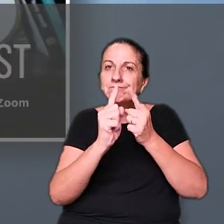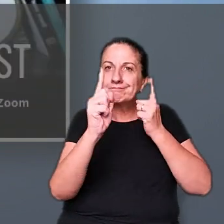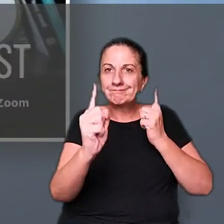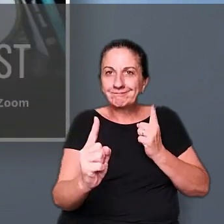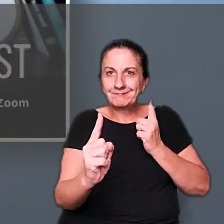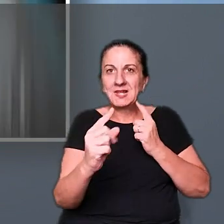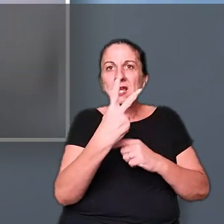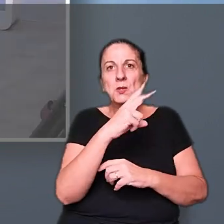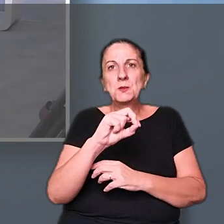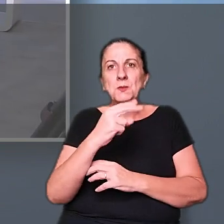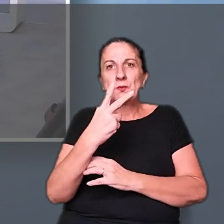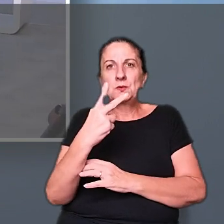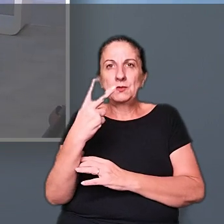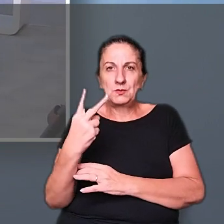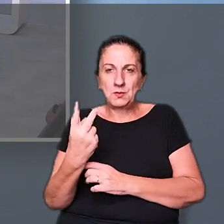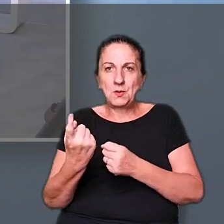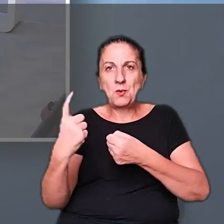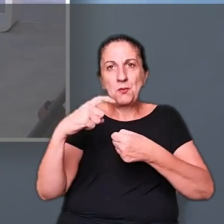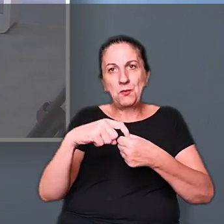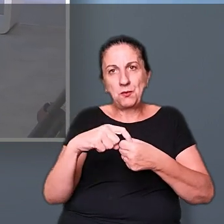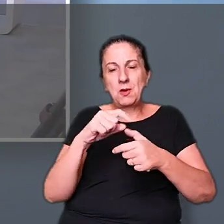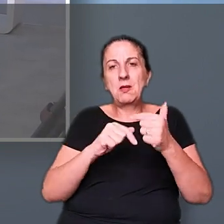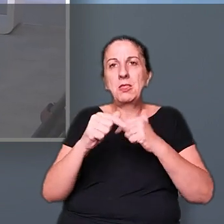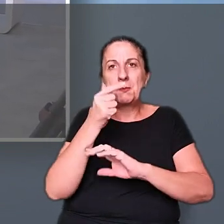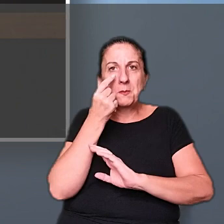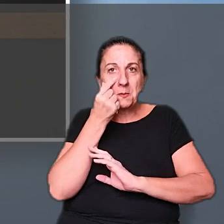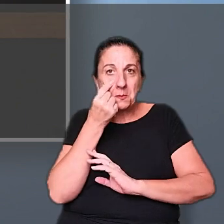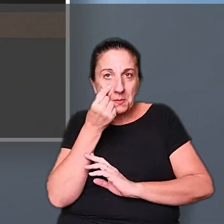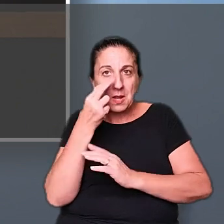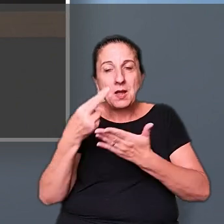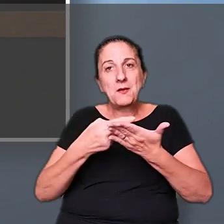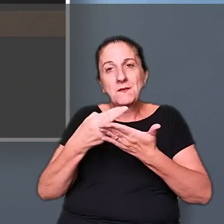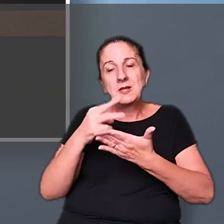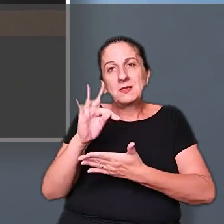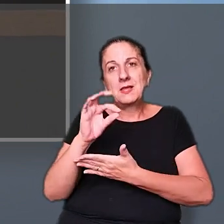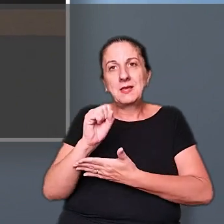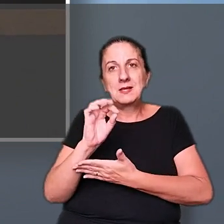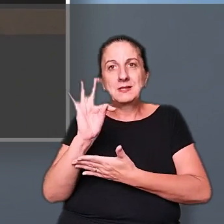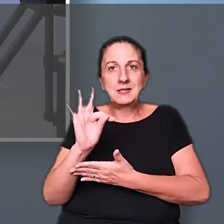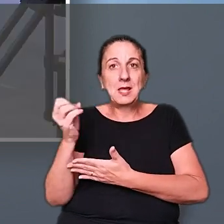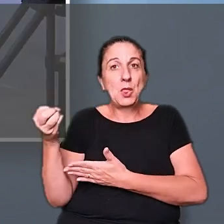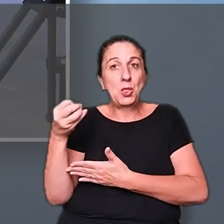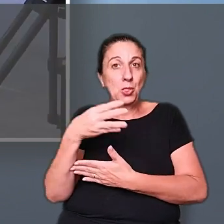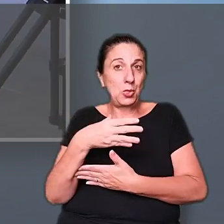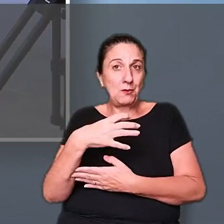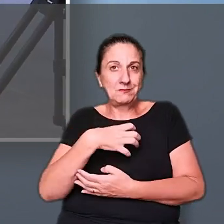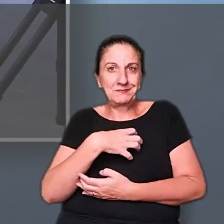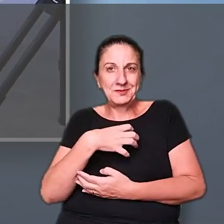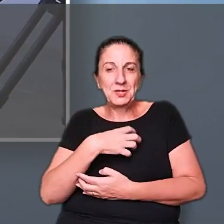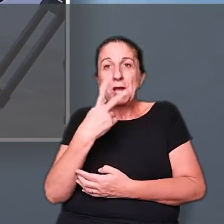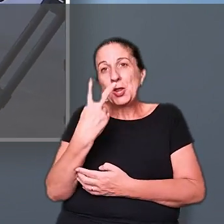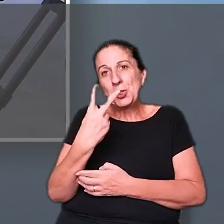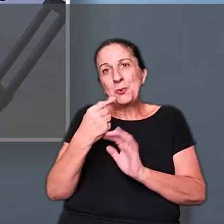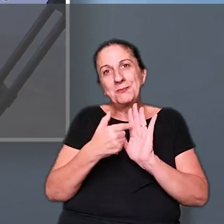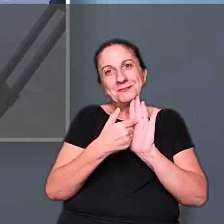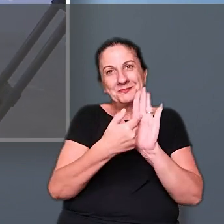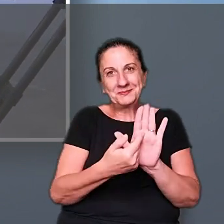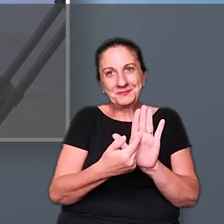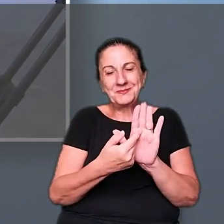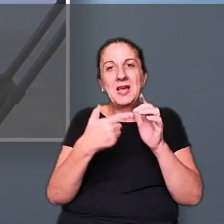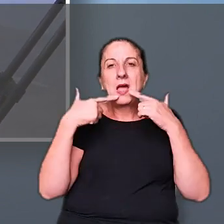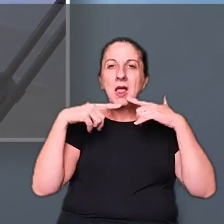produzido remotamente. Em 2022, com a volta ao trabalho presencial, o Revista TST ganhou nova versão, agora com